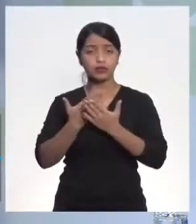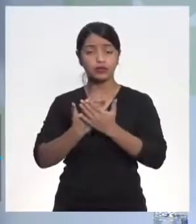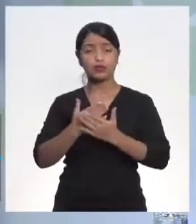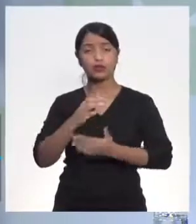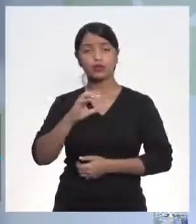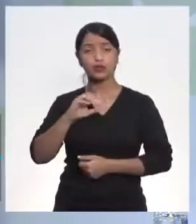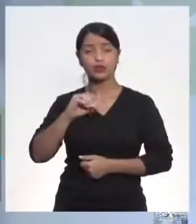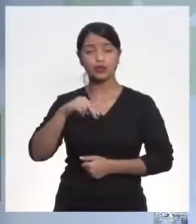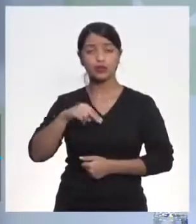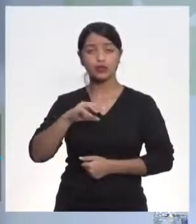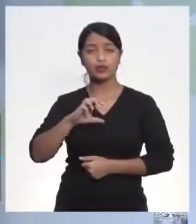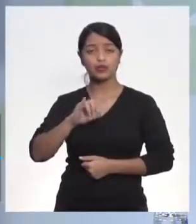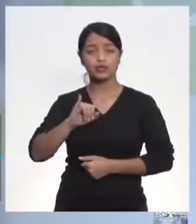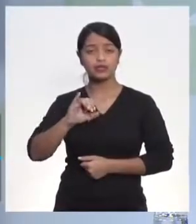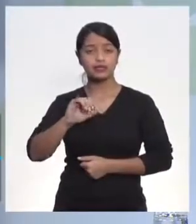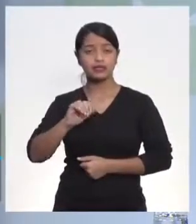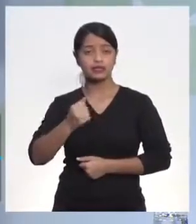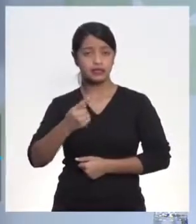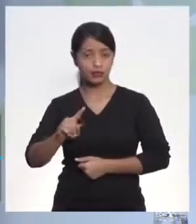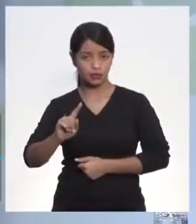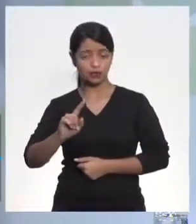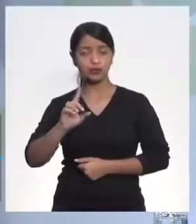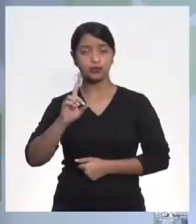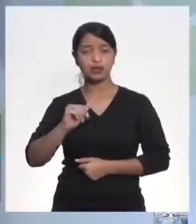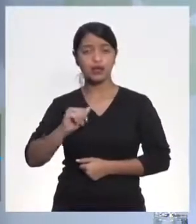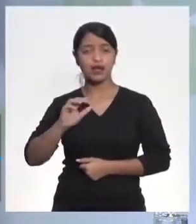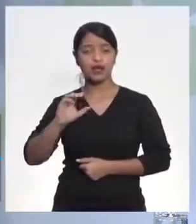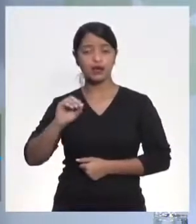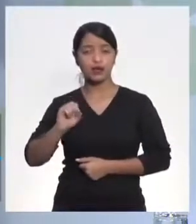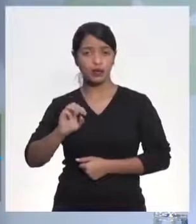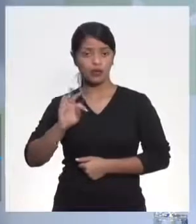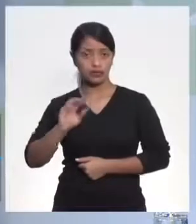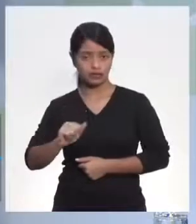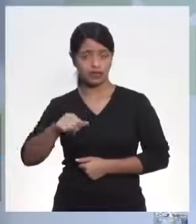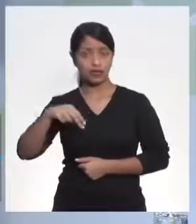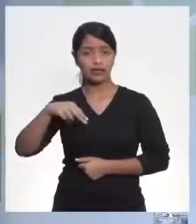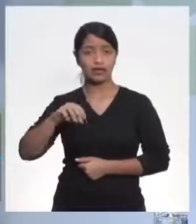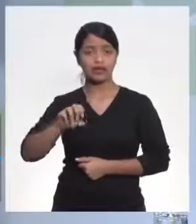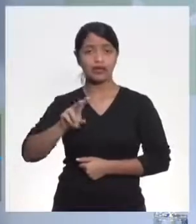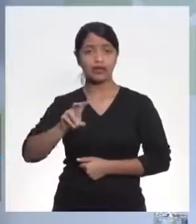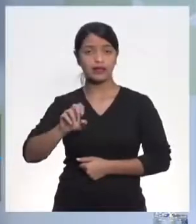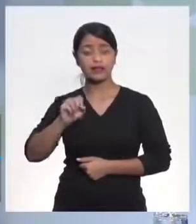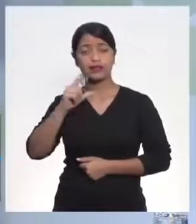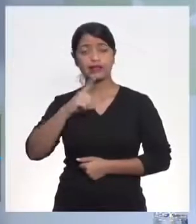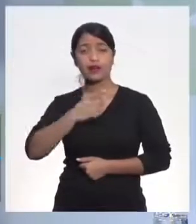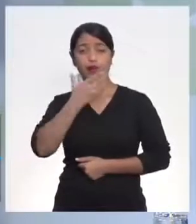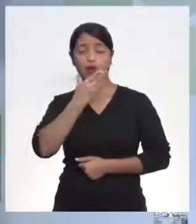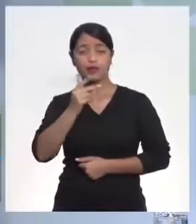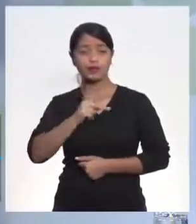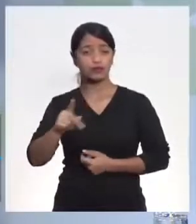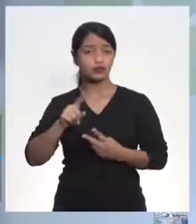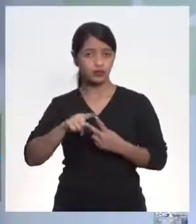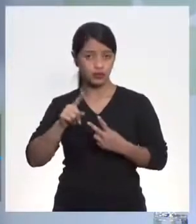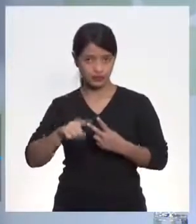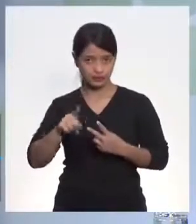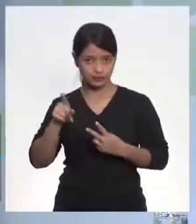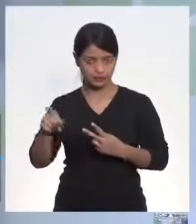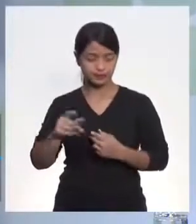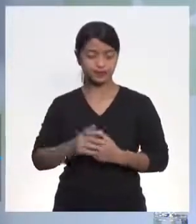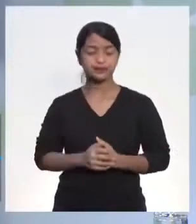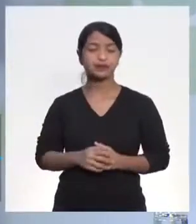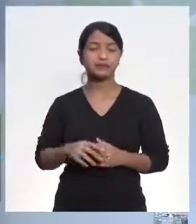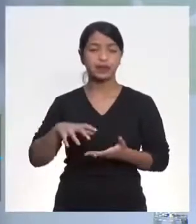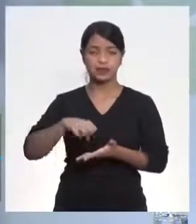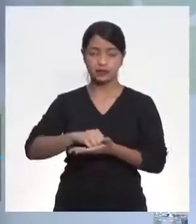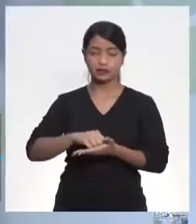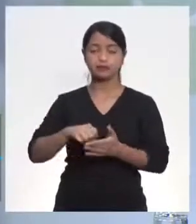Costa Neves, o professor Fábio José e o professor Marcos Adriano. Eu tenho também, ó, da